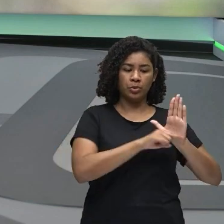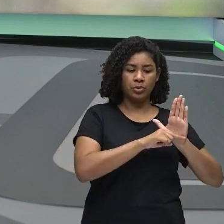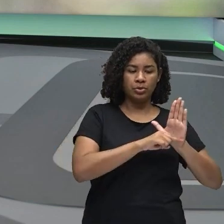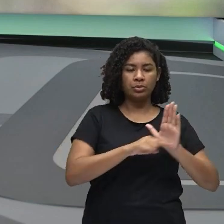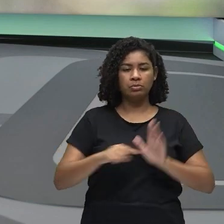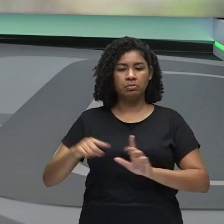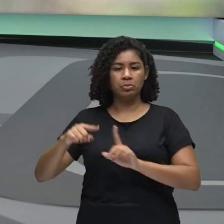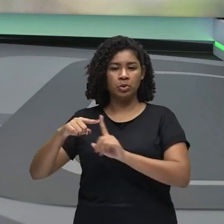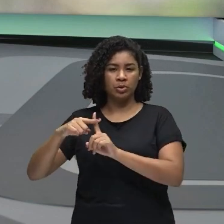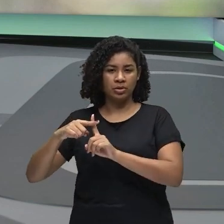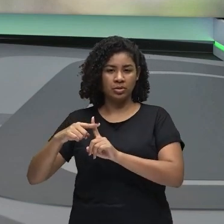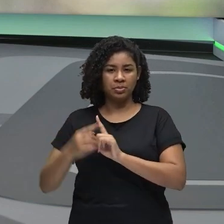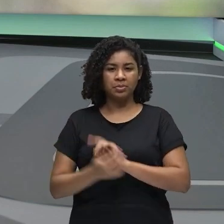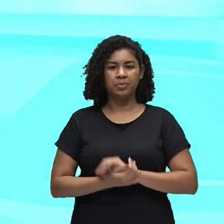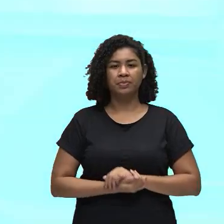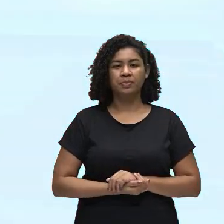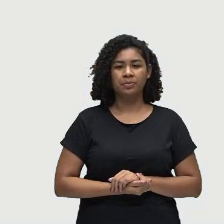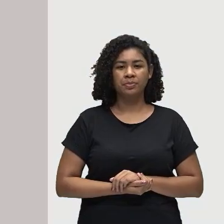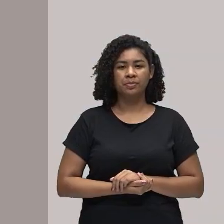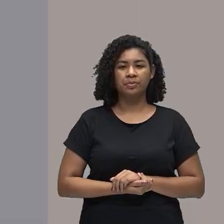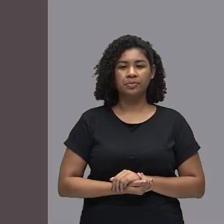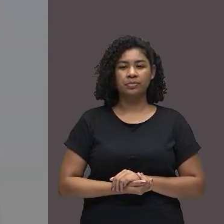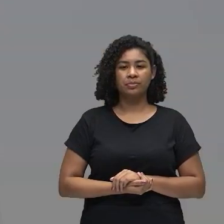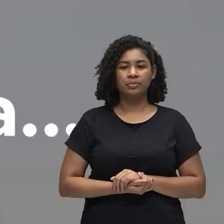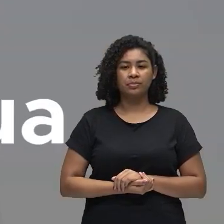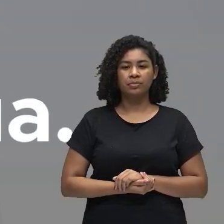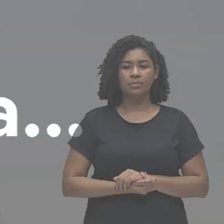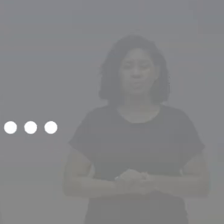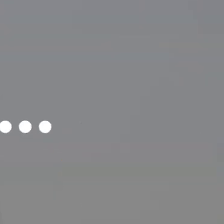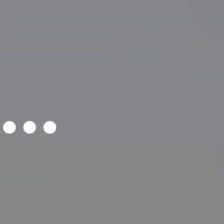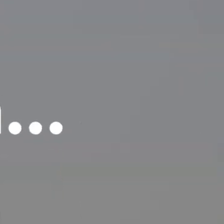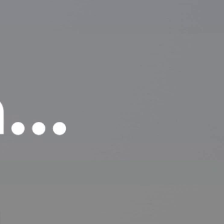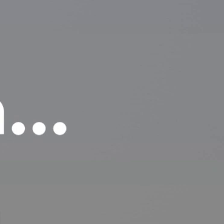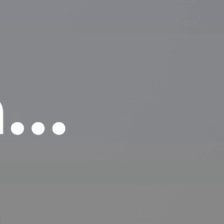relações desarmônicas.